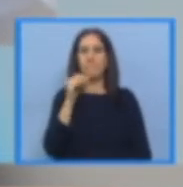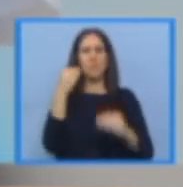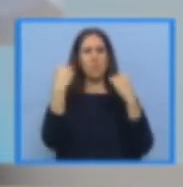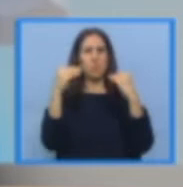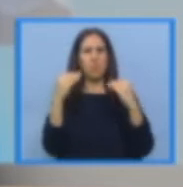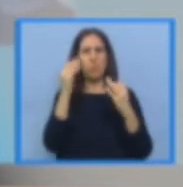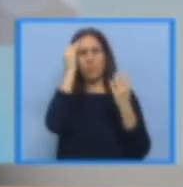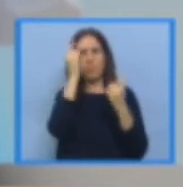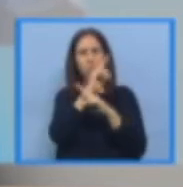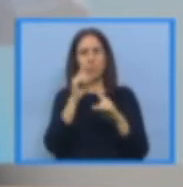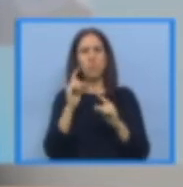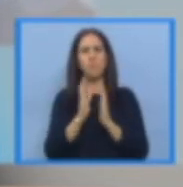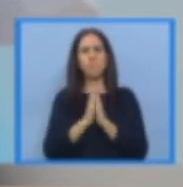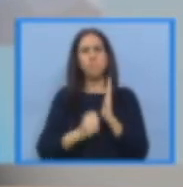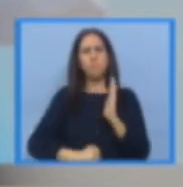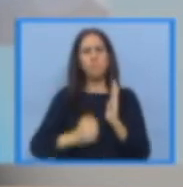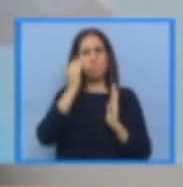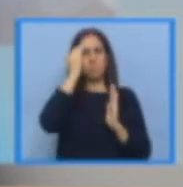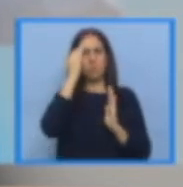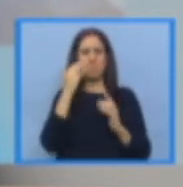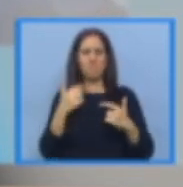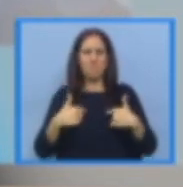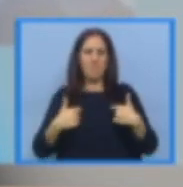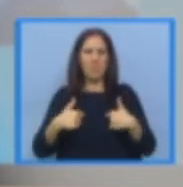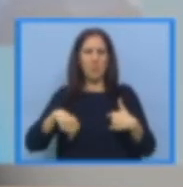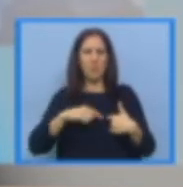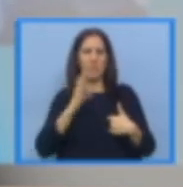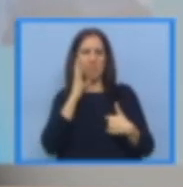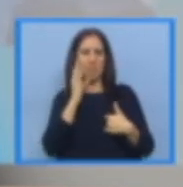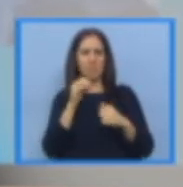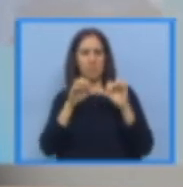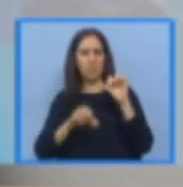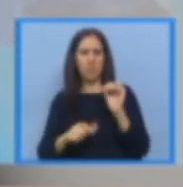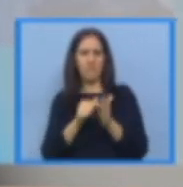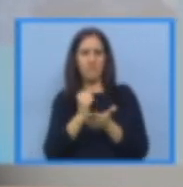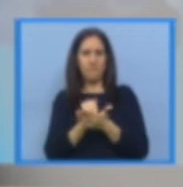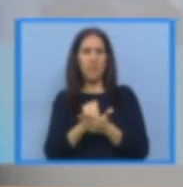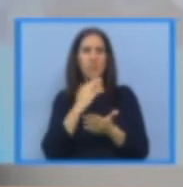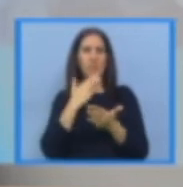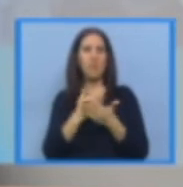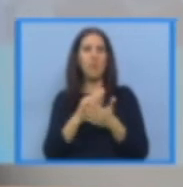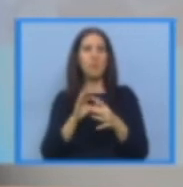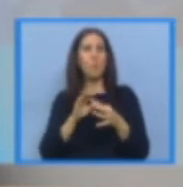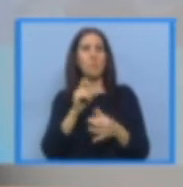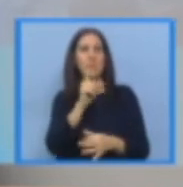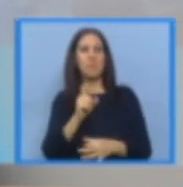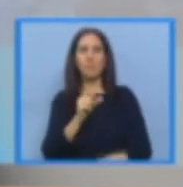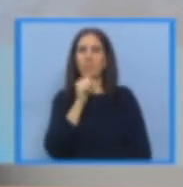creio que o professor de Educação Moral e Religiosa Católica, aliás, nós procuramos ter este discurso sempre da conciliação, o